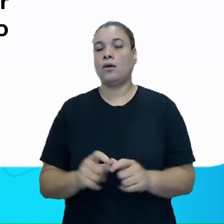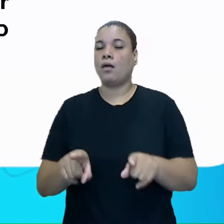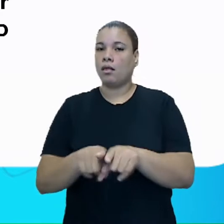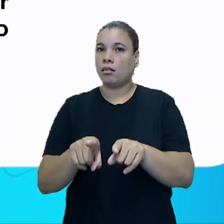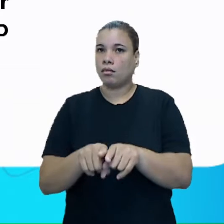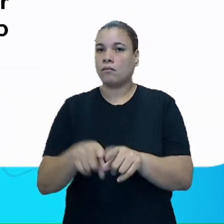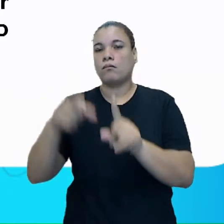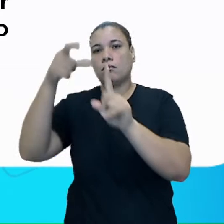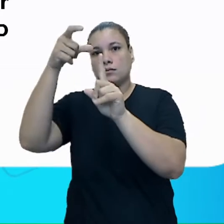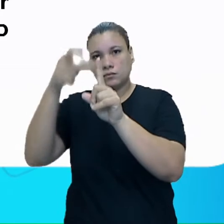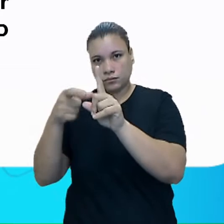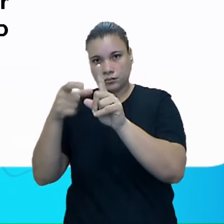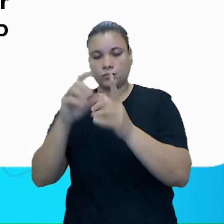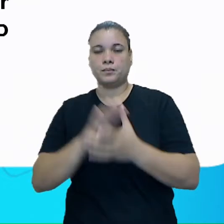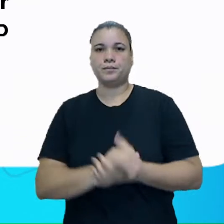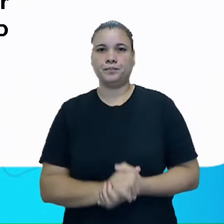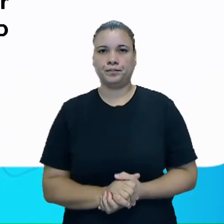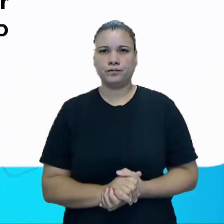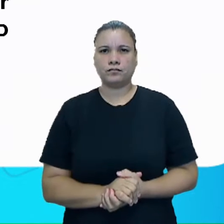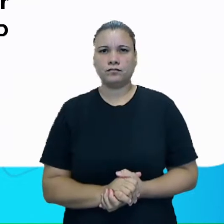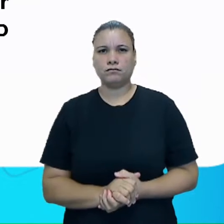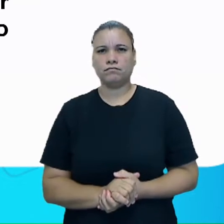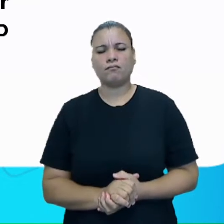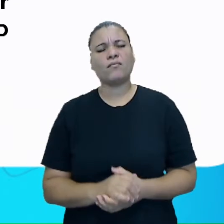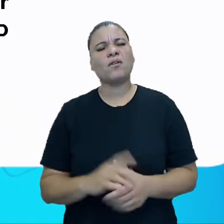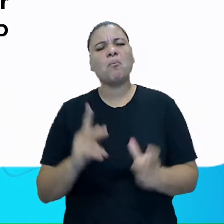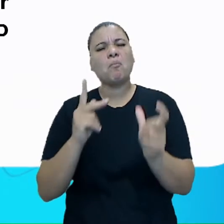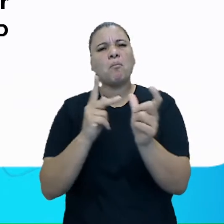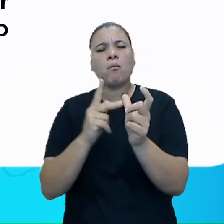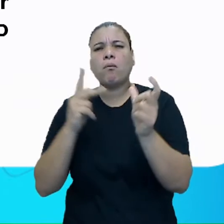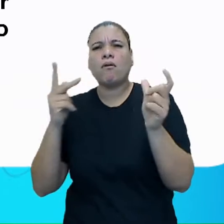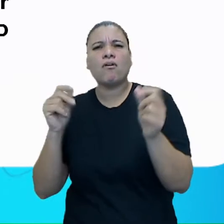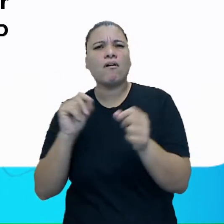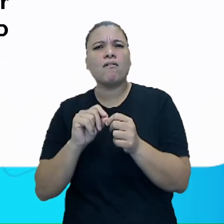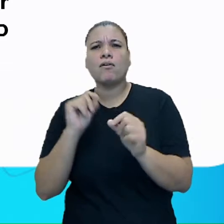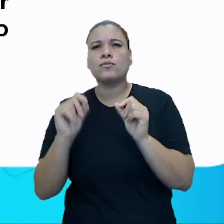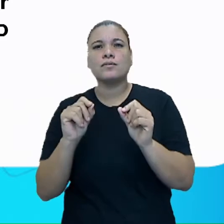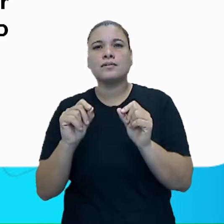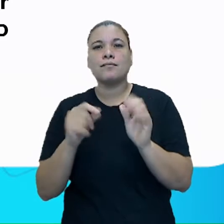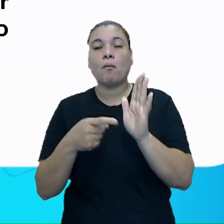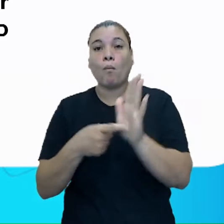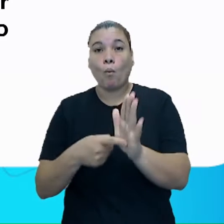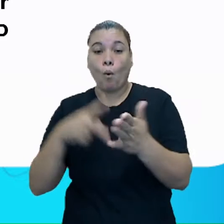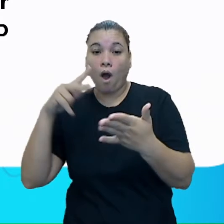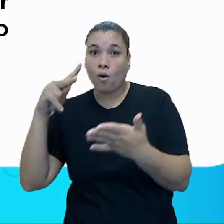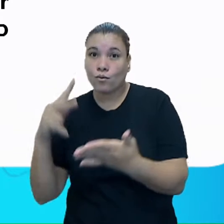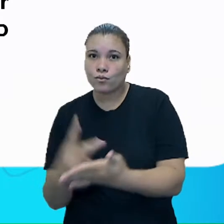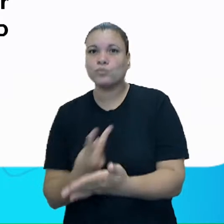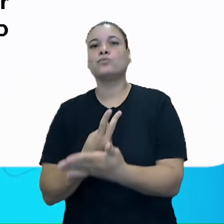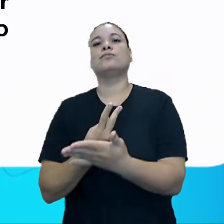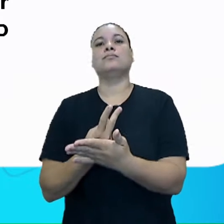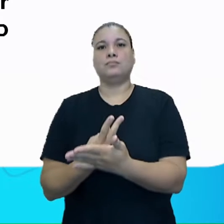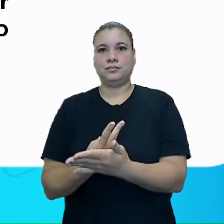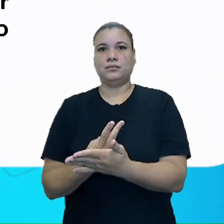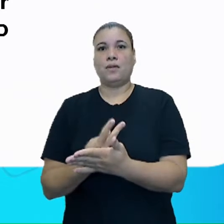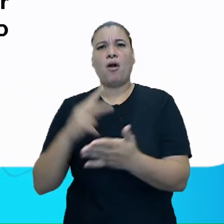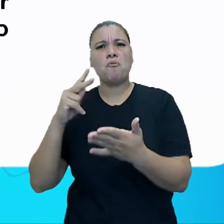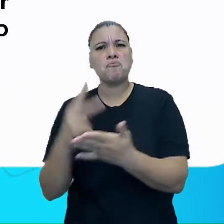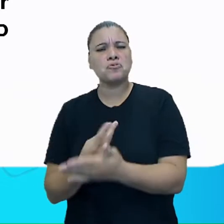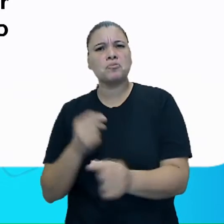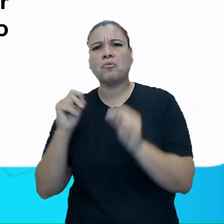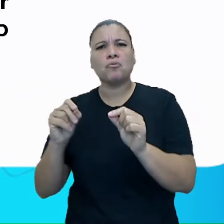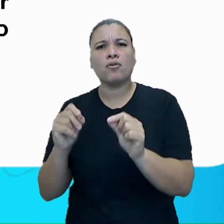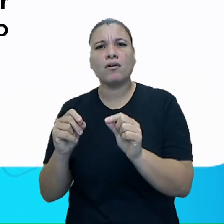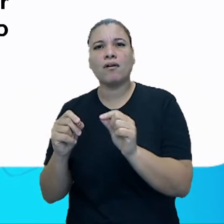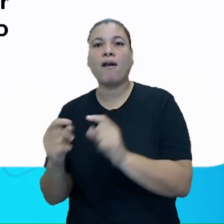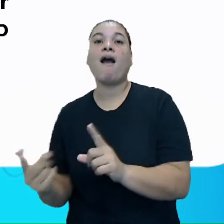predicado indica o que acontece ao sujeito e é obrigatoriamente composto por um